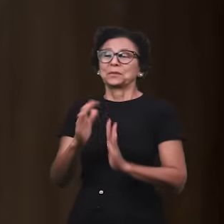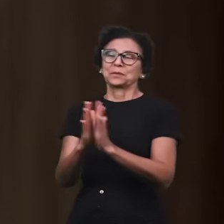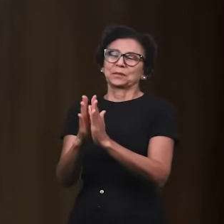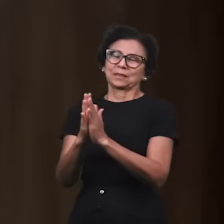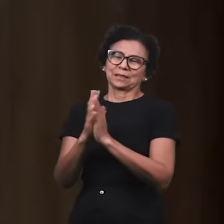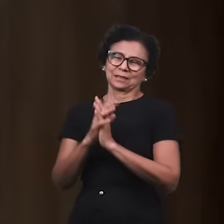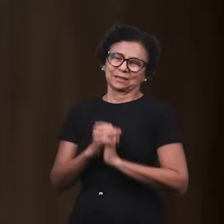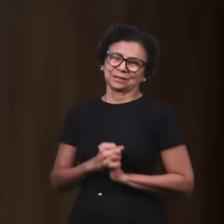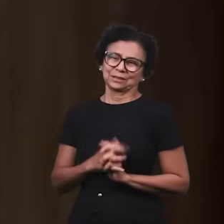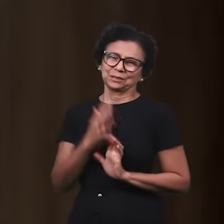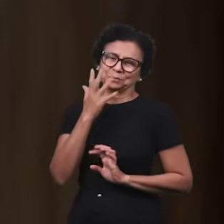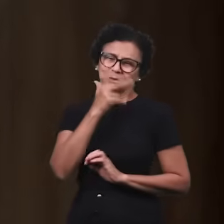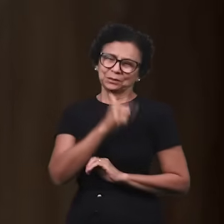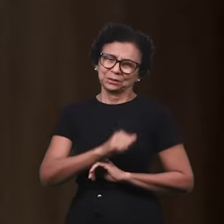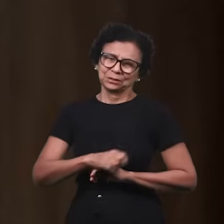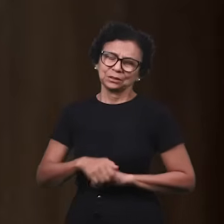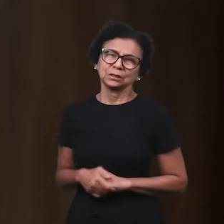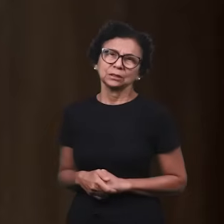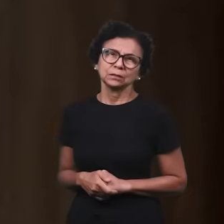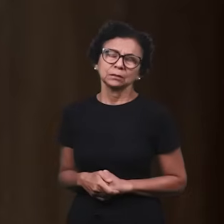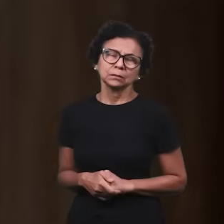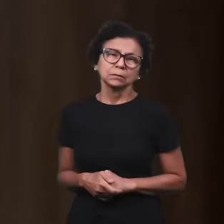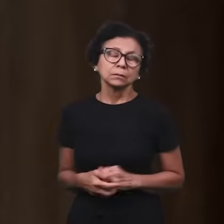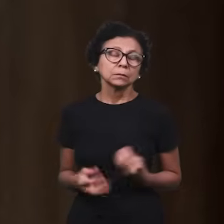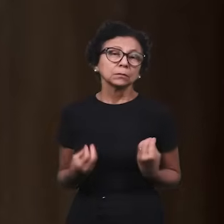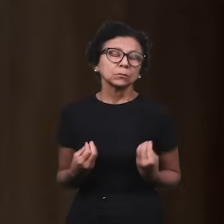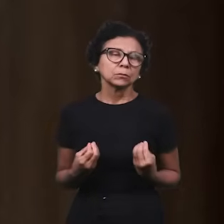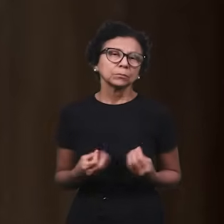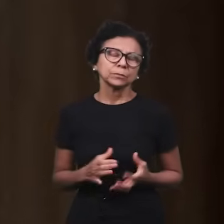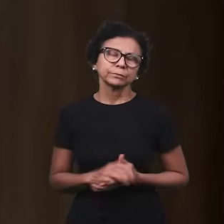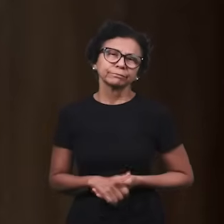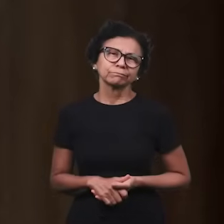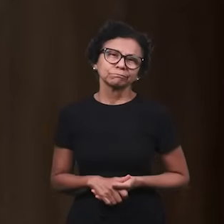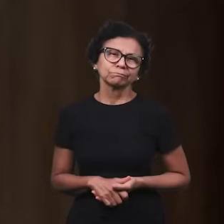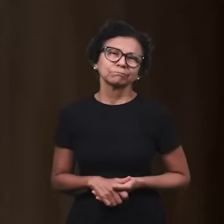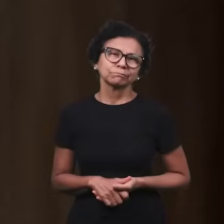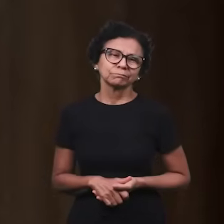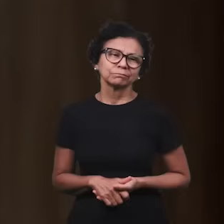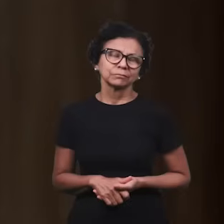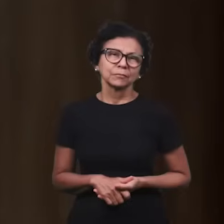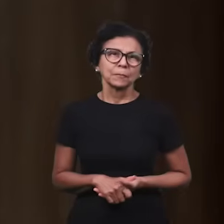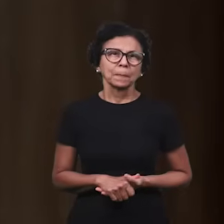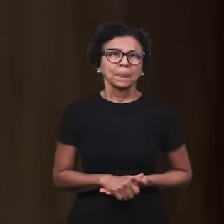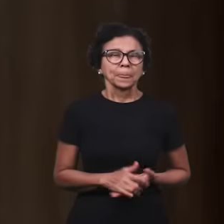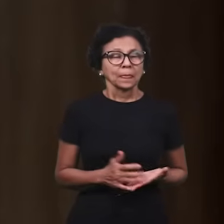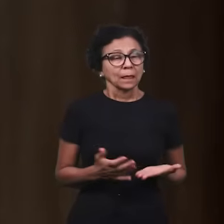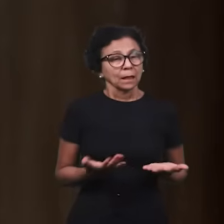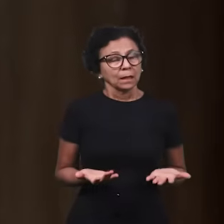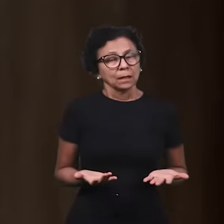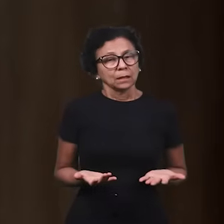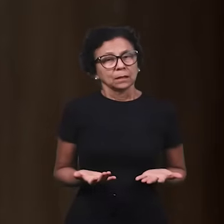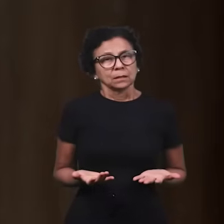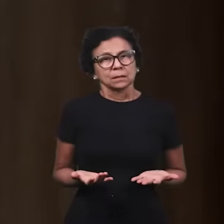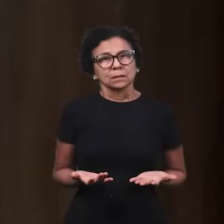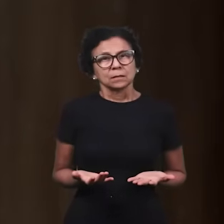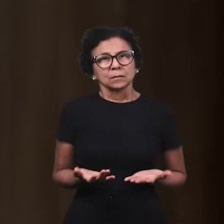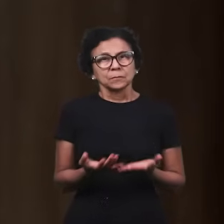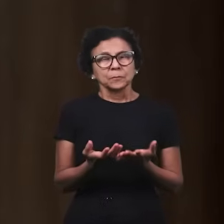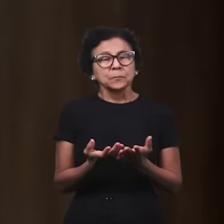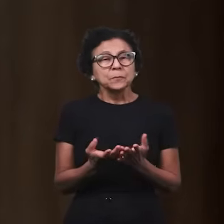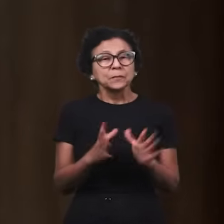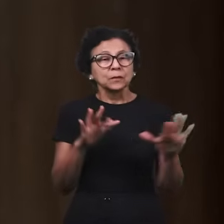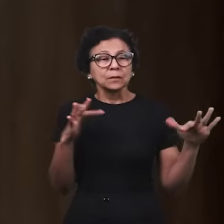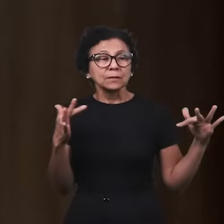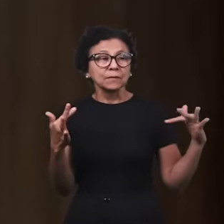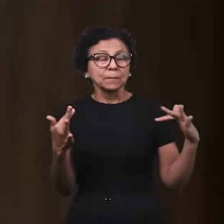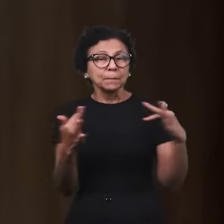dela. O que se há de se pensar não é para construir muros, às vezes. Isso você não quer. Para que as